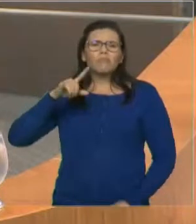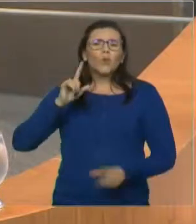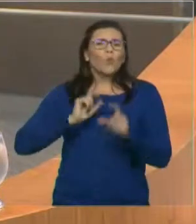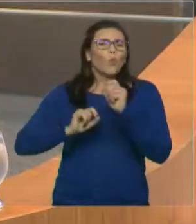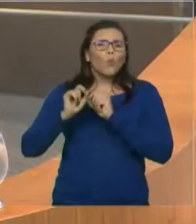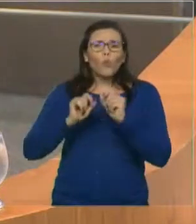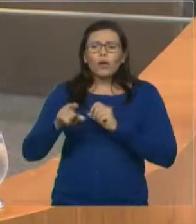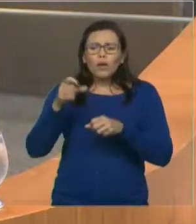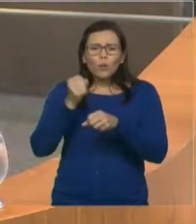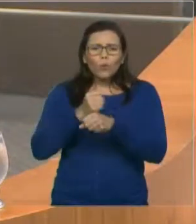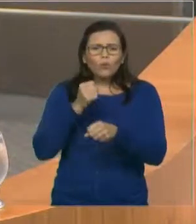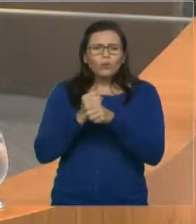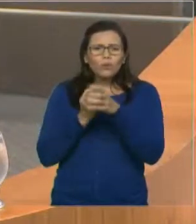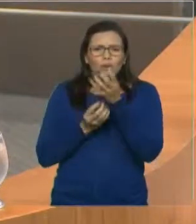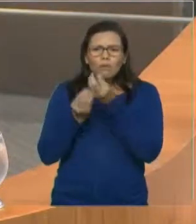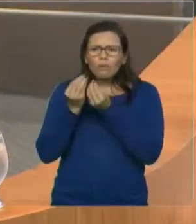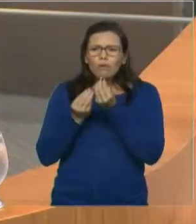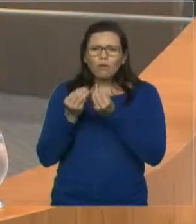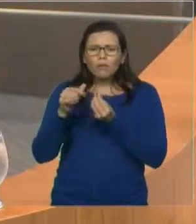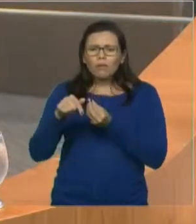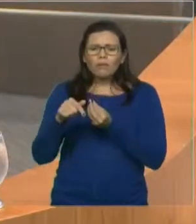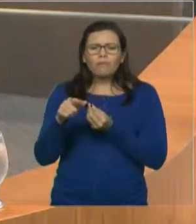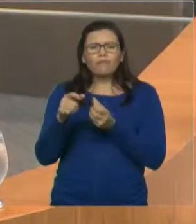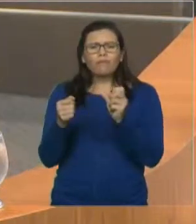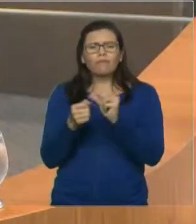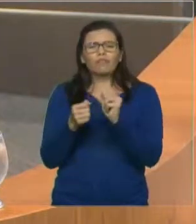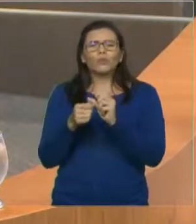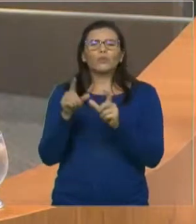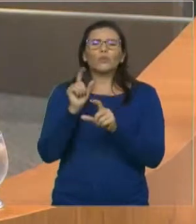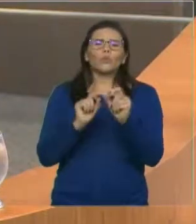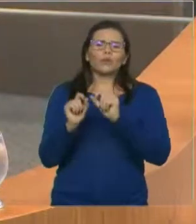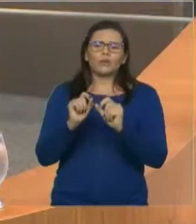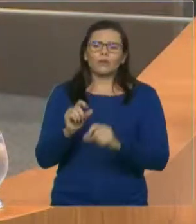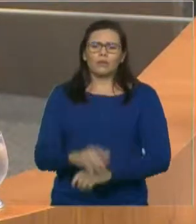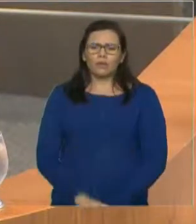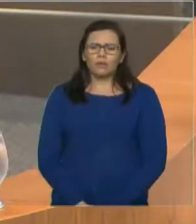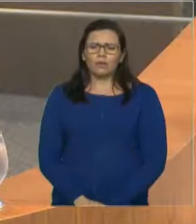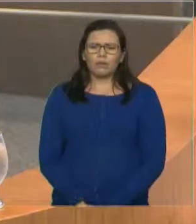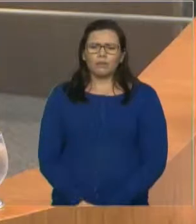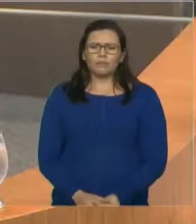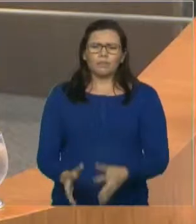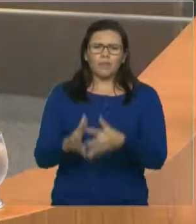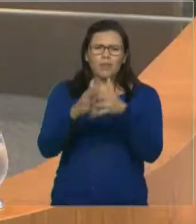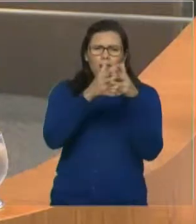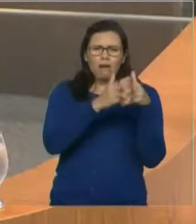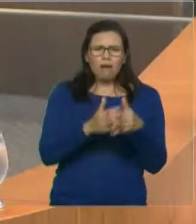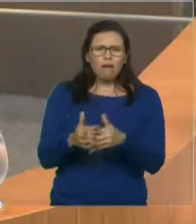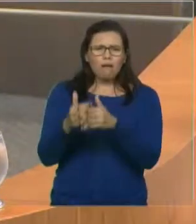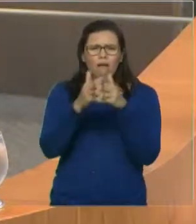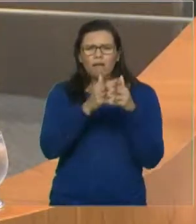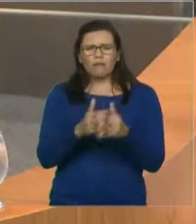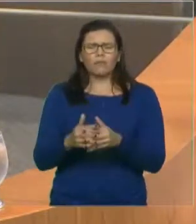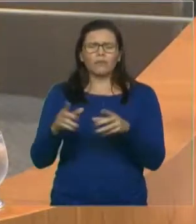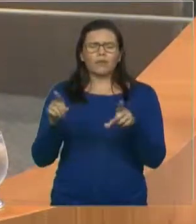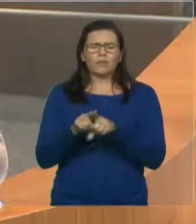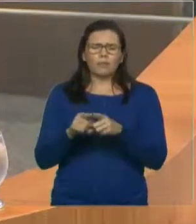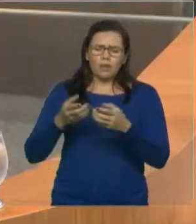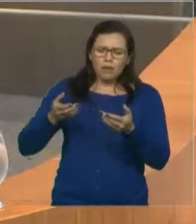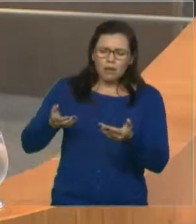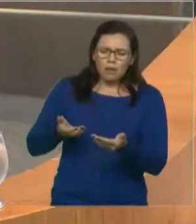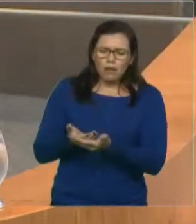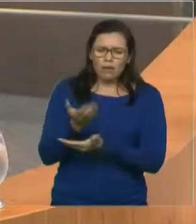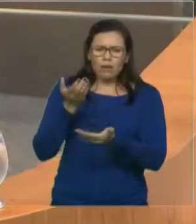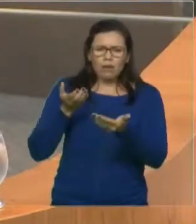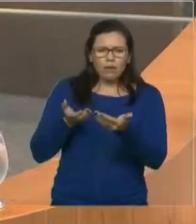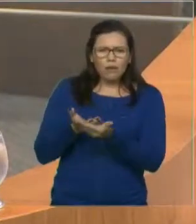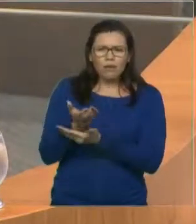a São Mateus. Um aparato muito grande de caçambas, tinham lá escavadeira,